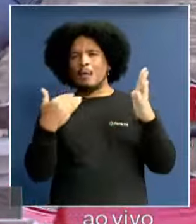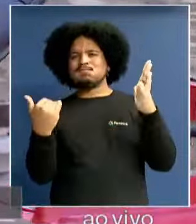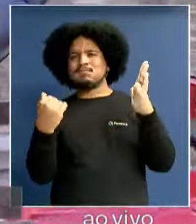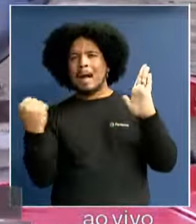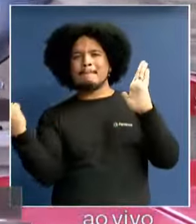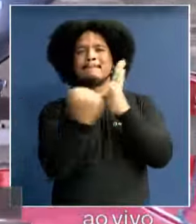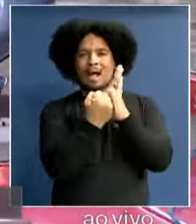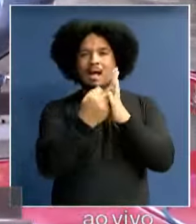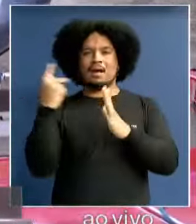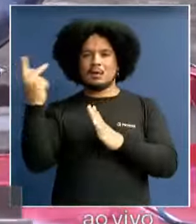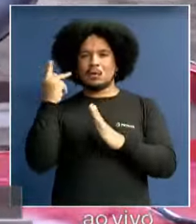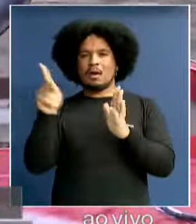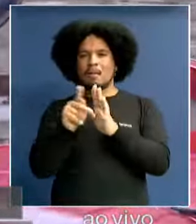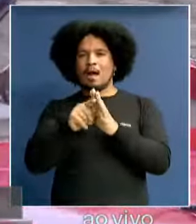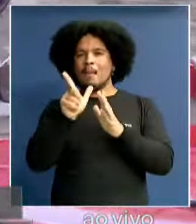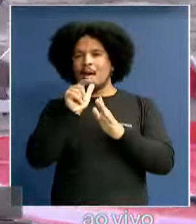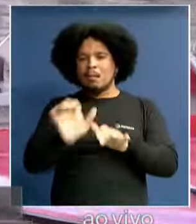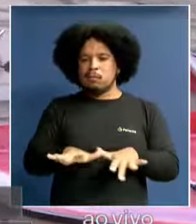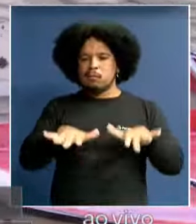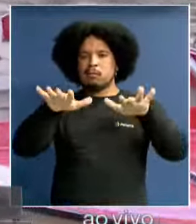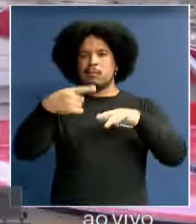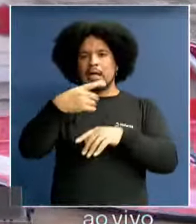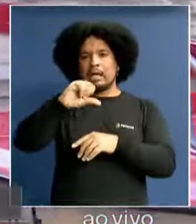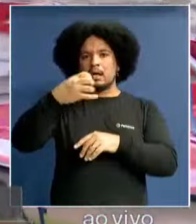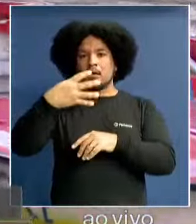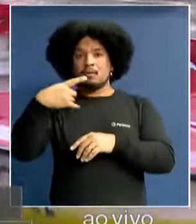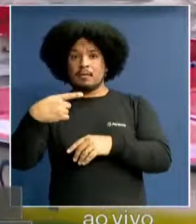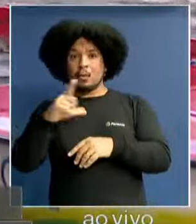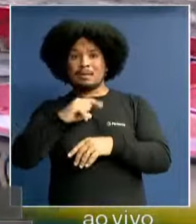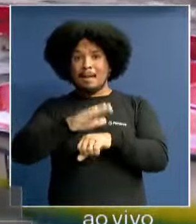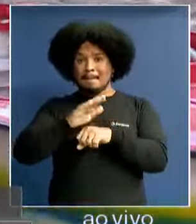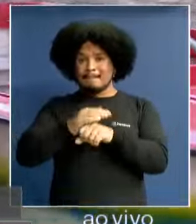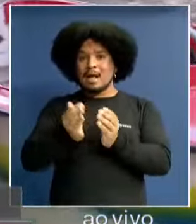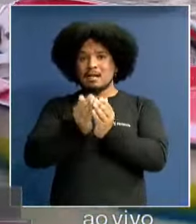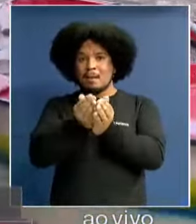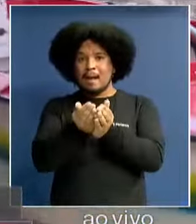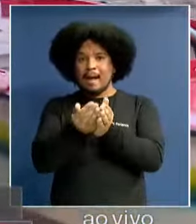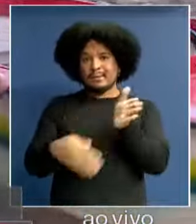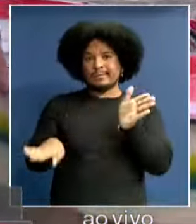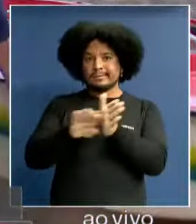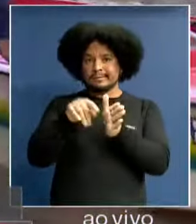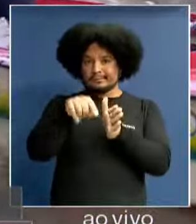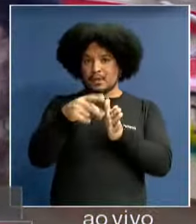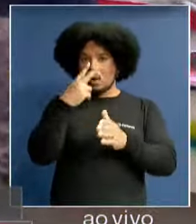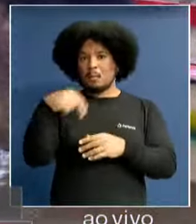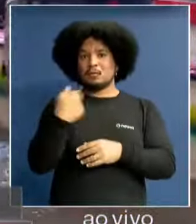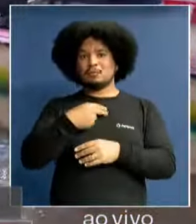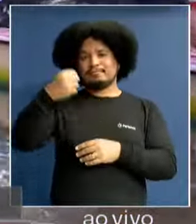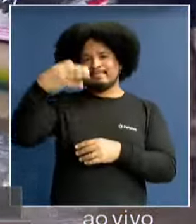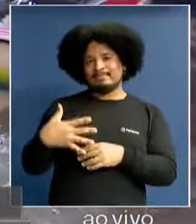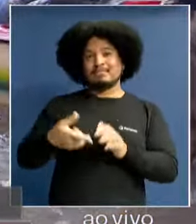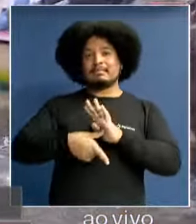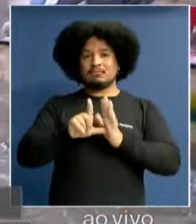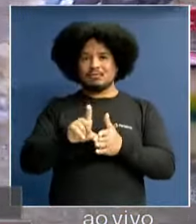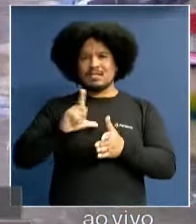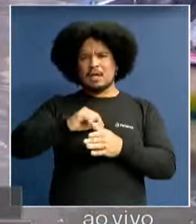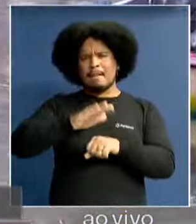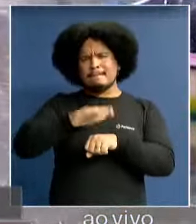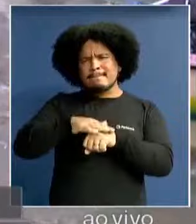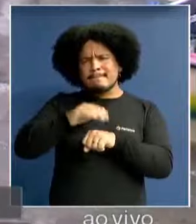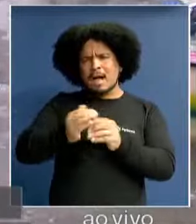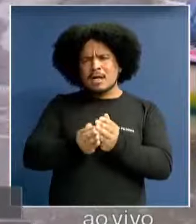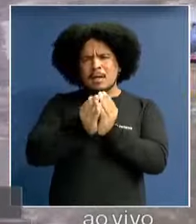41. Bastante água. Tem mais barco chegando. Bastante água ali então. Bom, como a gente falou, são mais barcos aqui